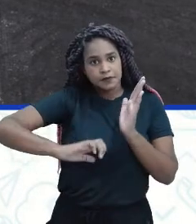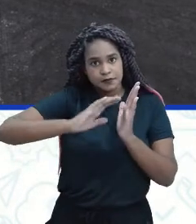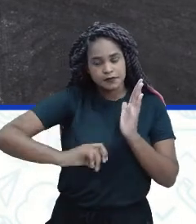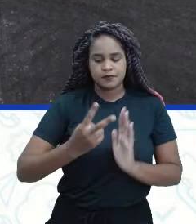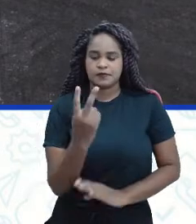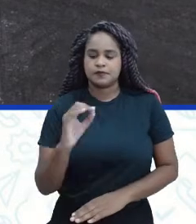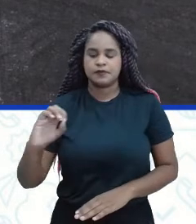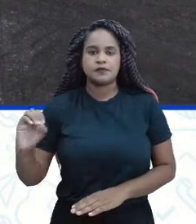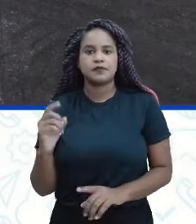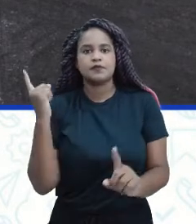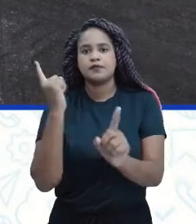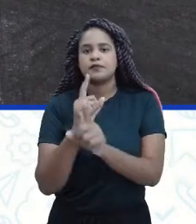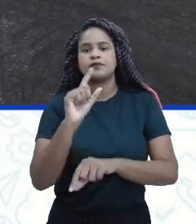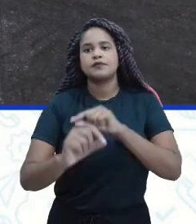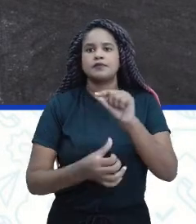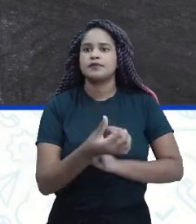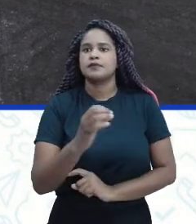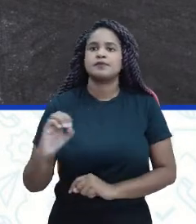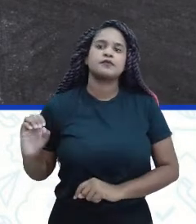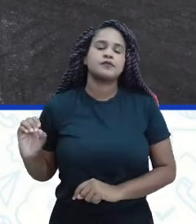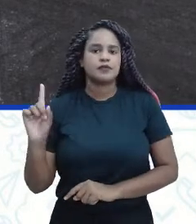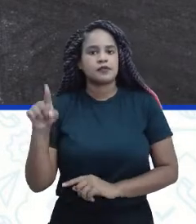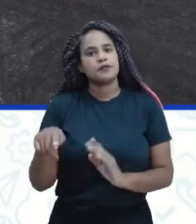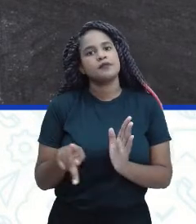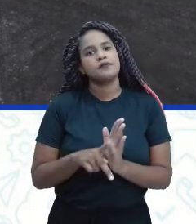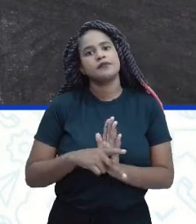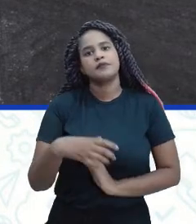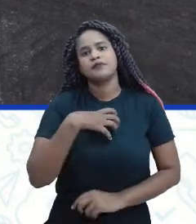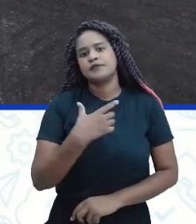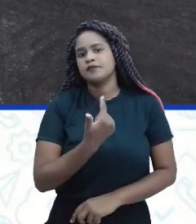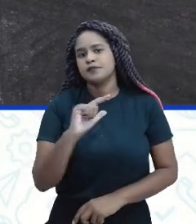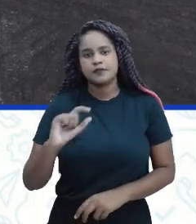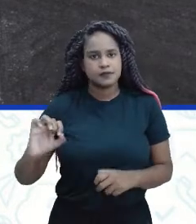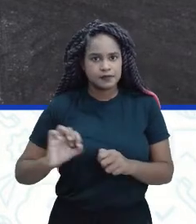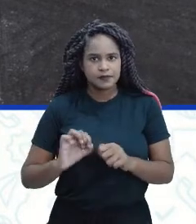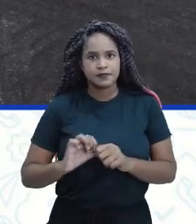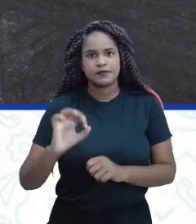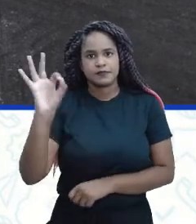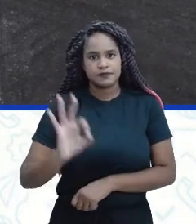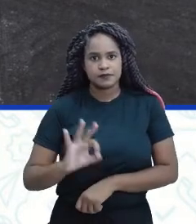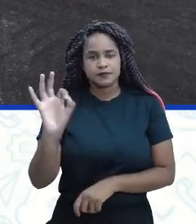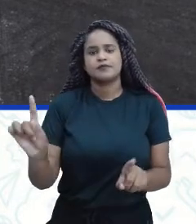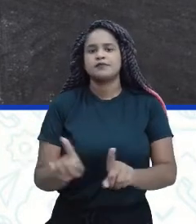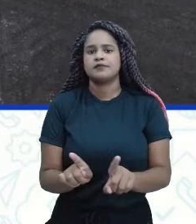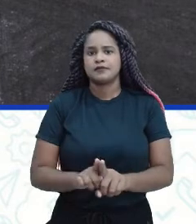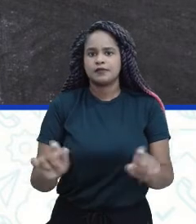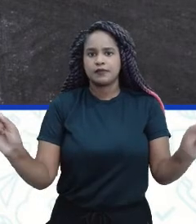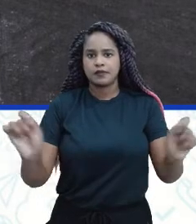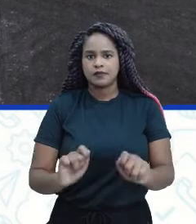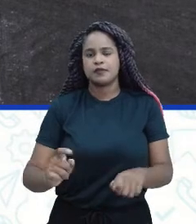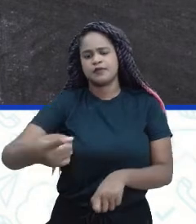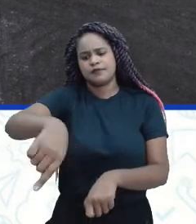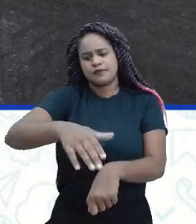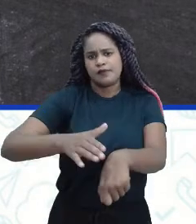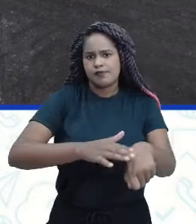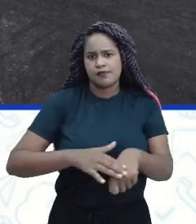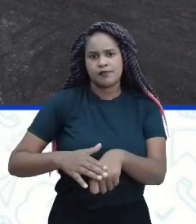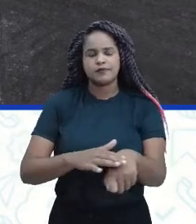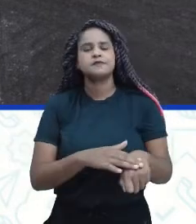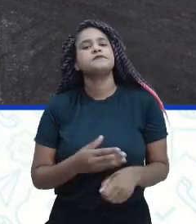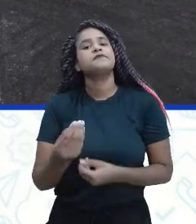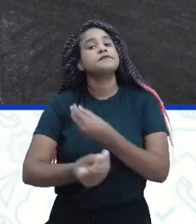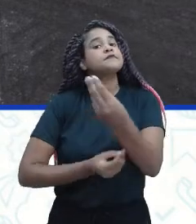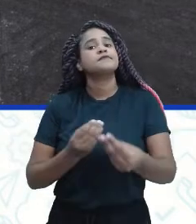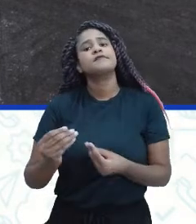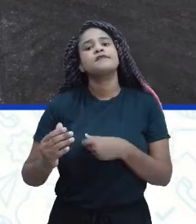200, eu chego em 600. É uma outra maneira da gente compor essa porcentagem e dá para você essa autonomia de como você